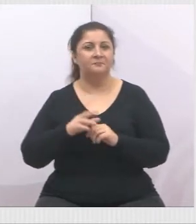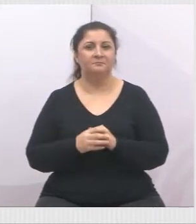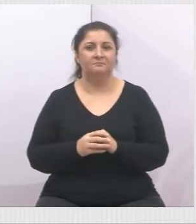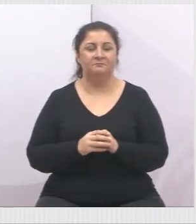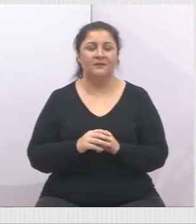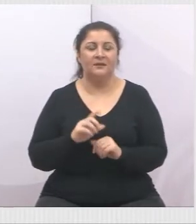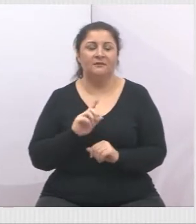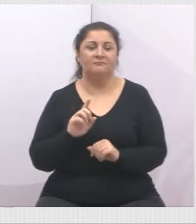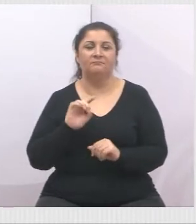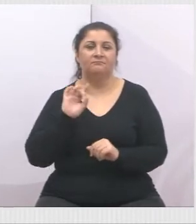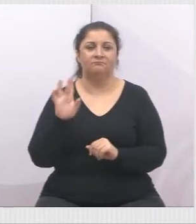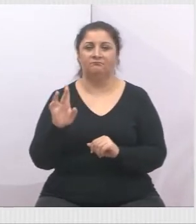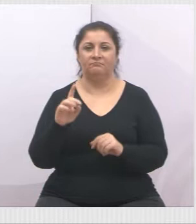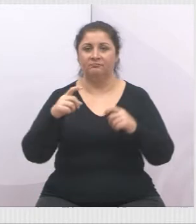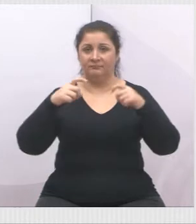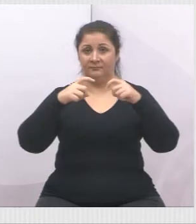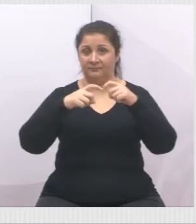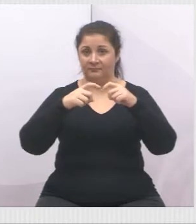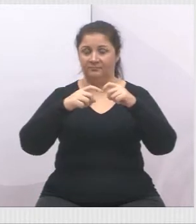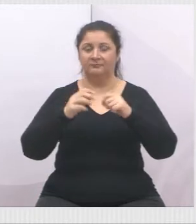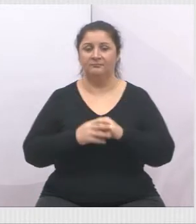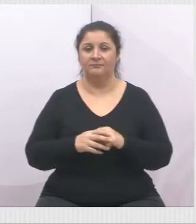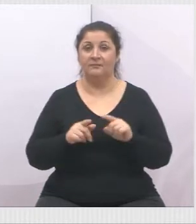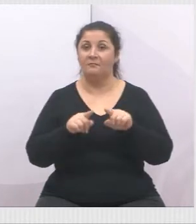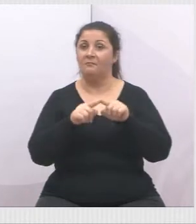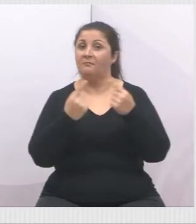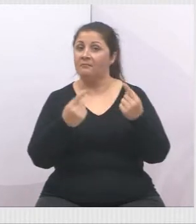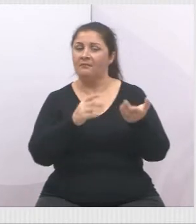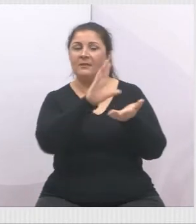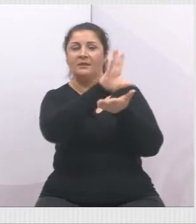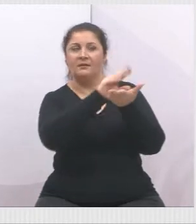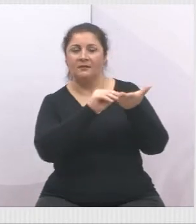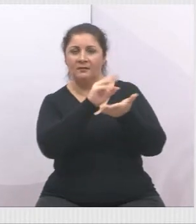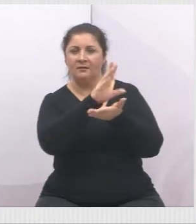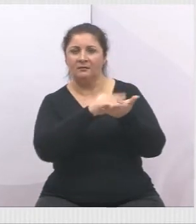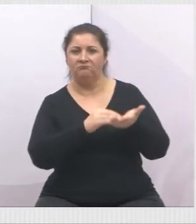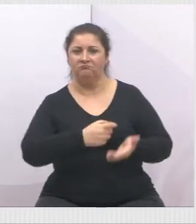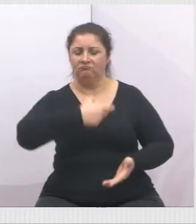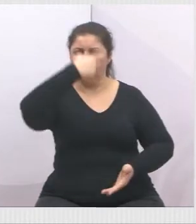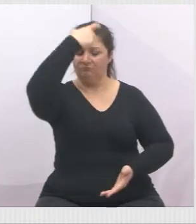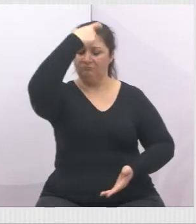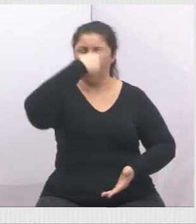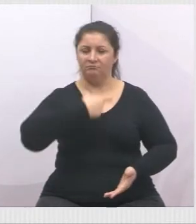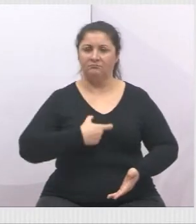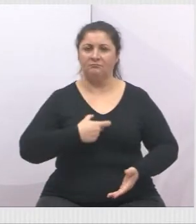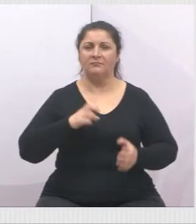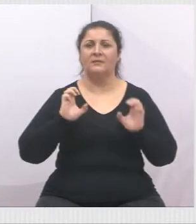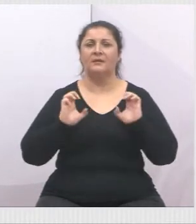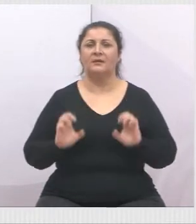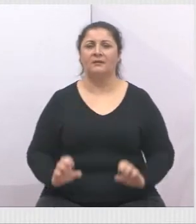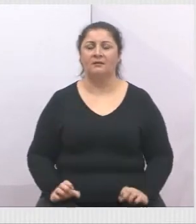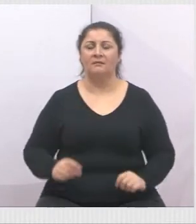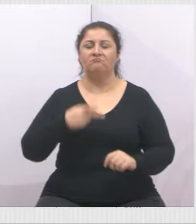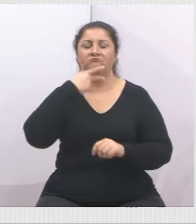foi apenas um médico, ele foi um exemplo de caráter, de pessoa, de